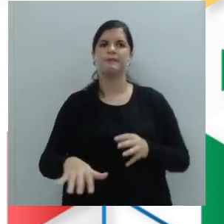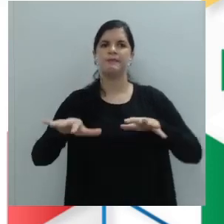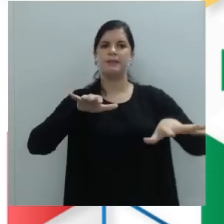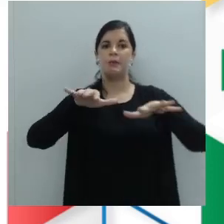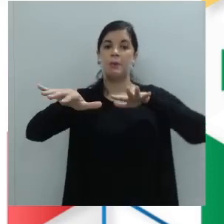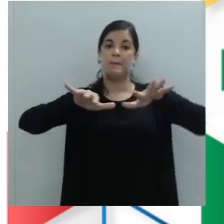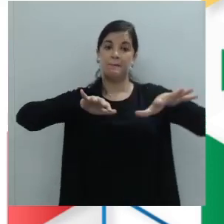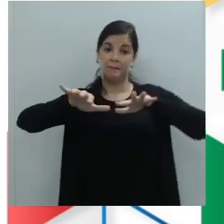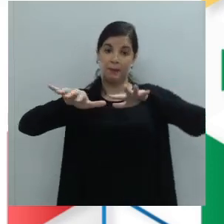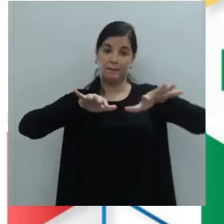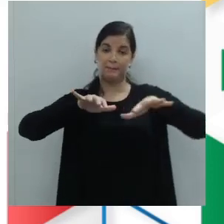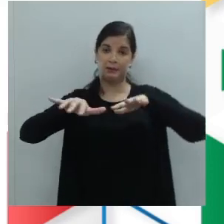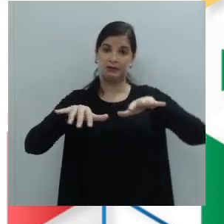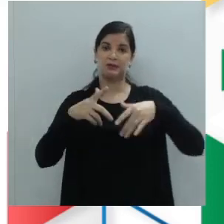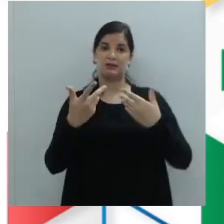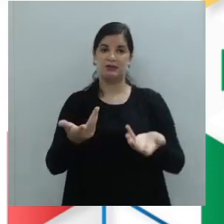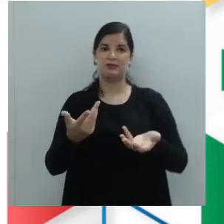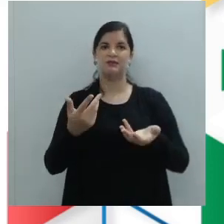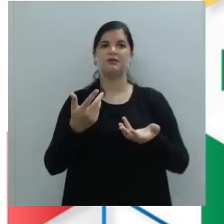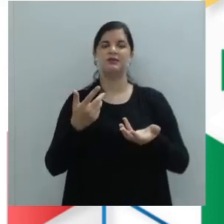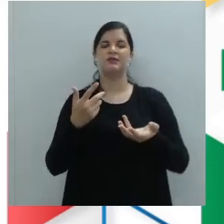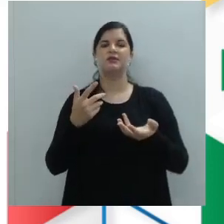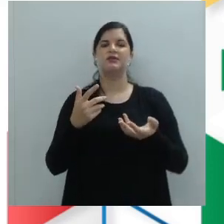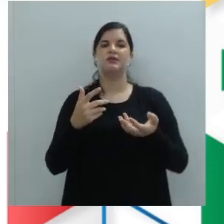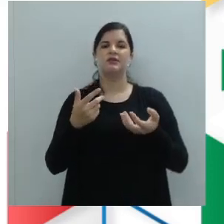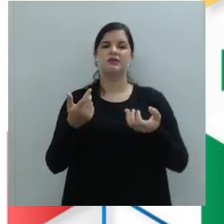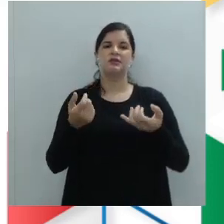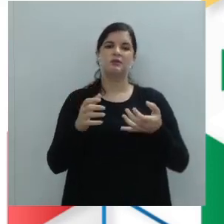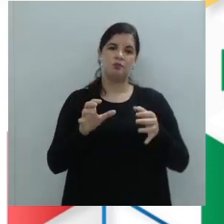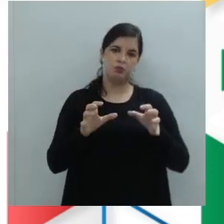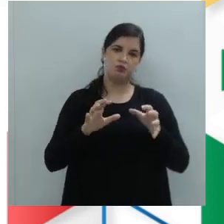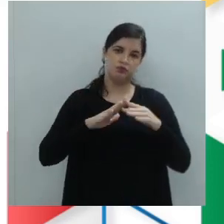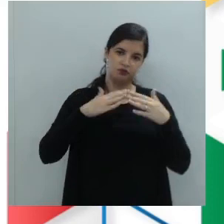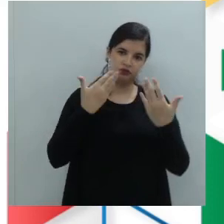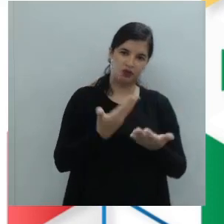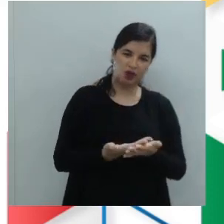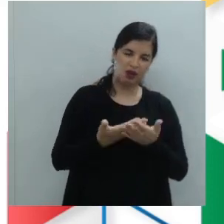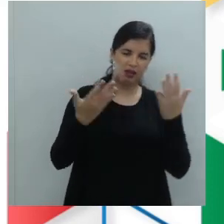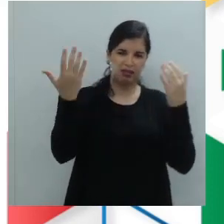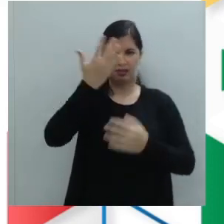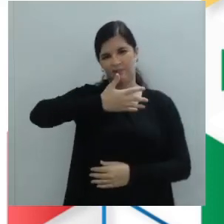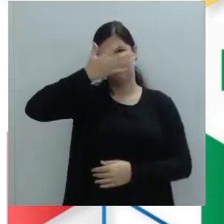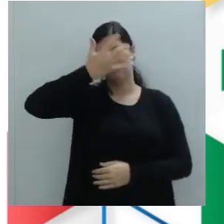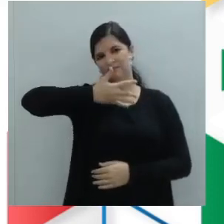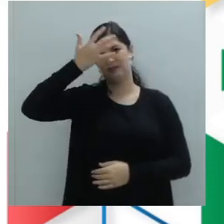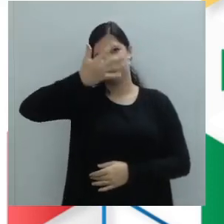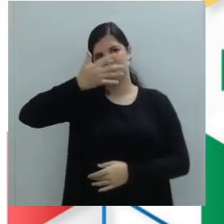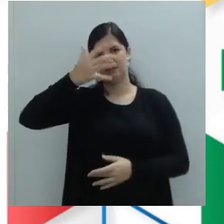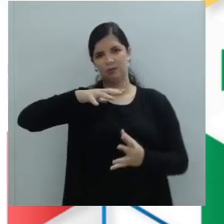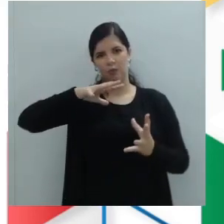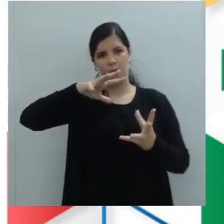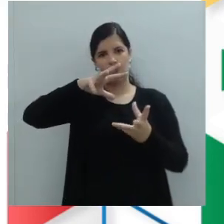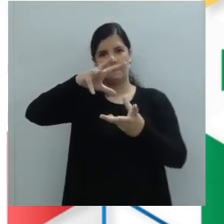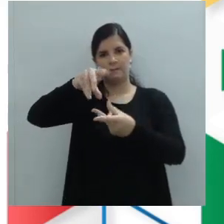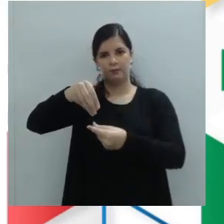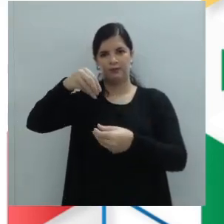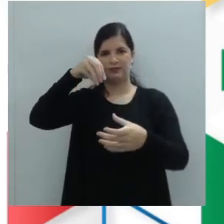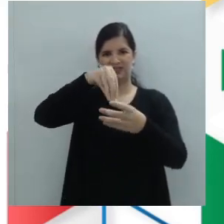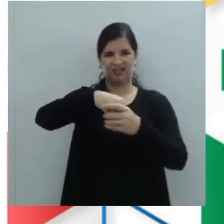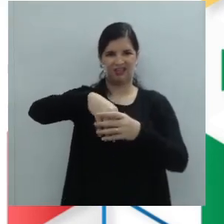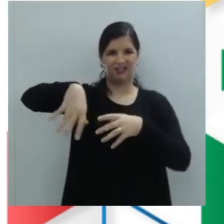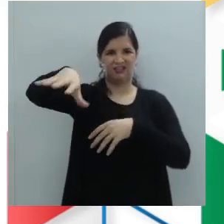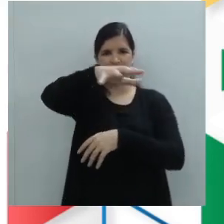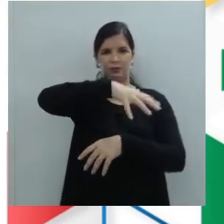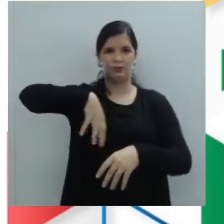era então tido em conta como um colégio de invisíveis nos mundos internos, formado